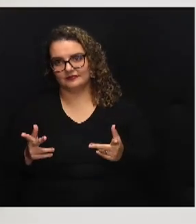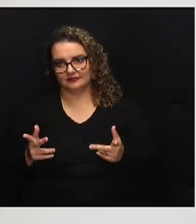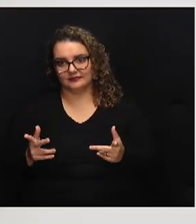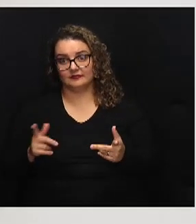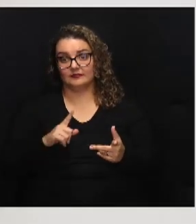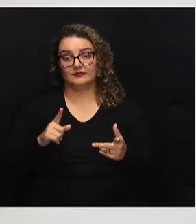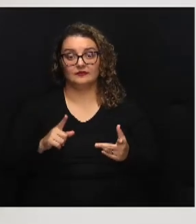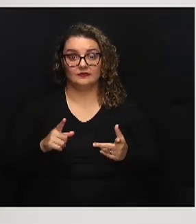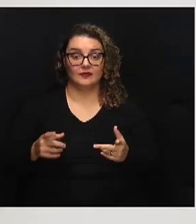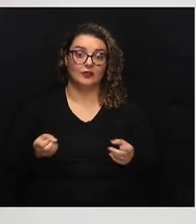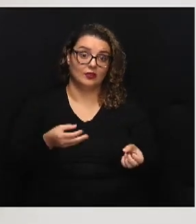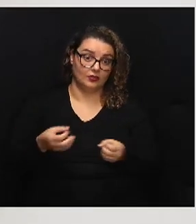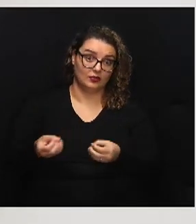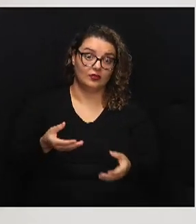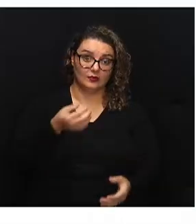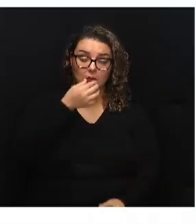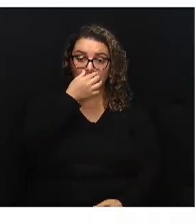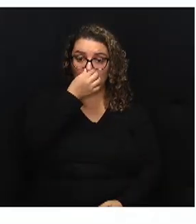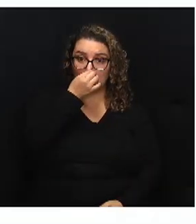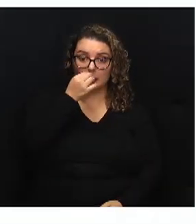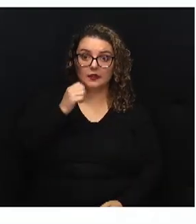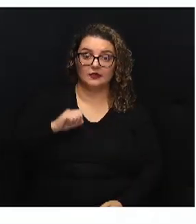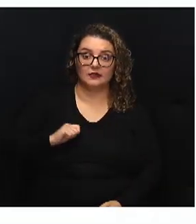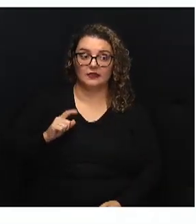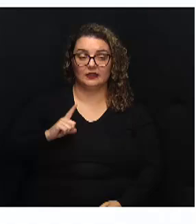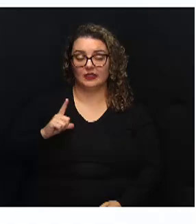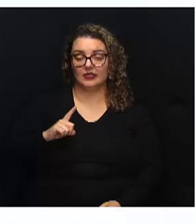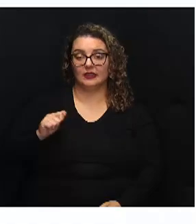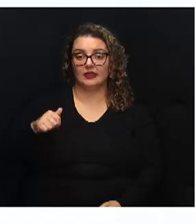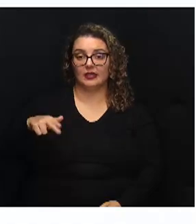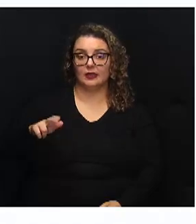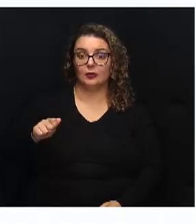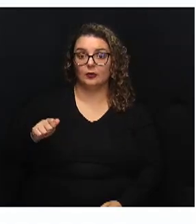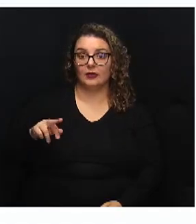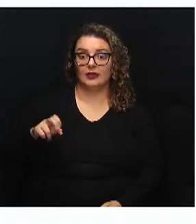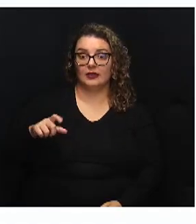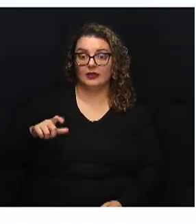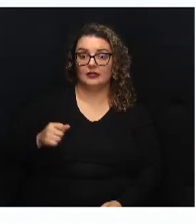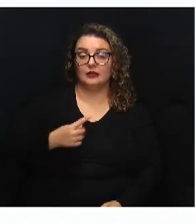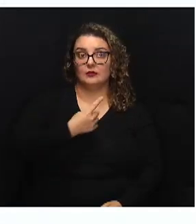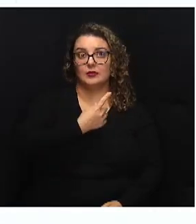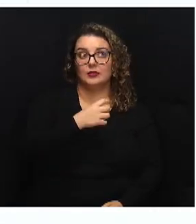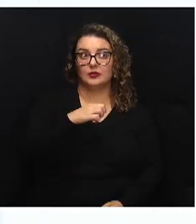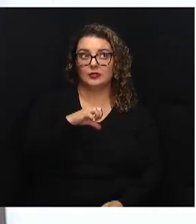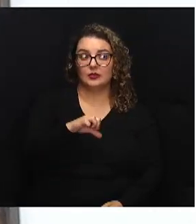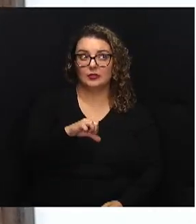tão recentes. Tem aquarelas desde